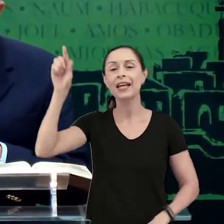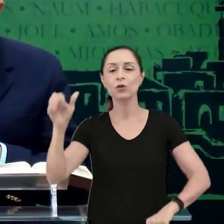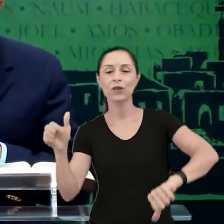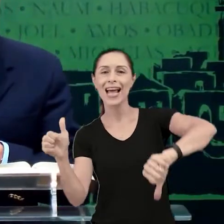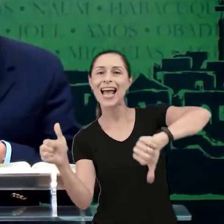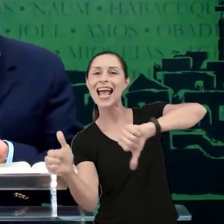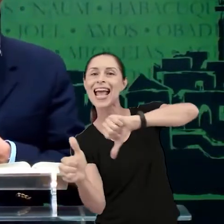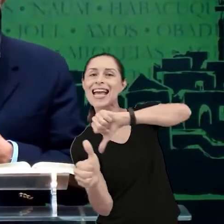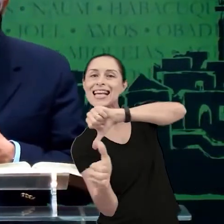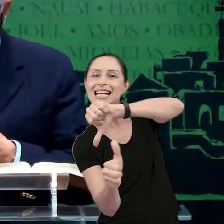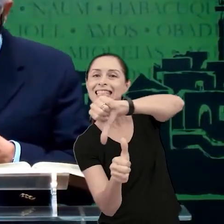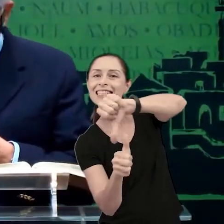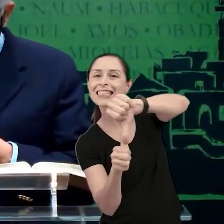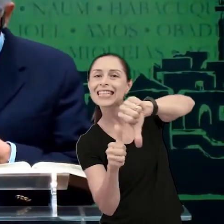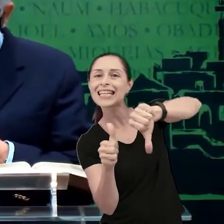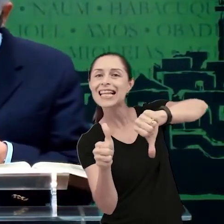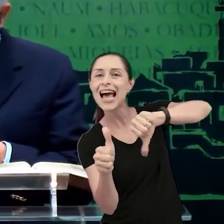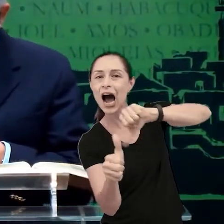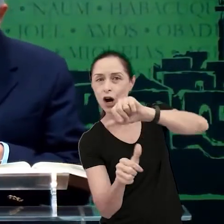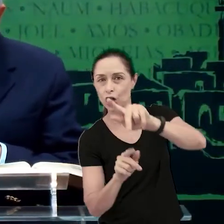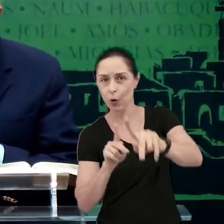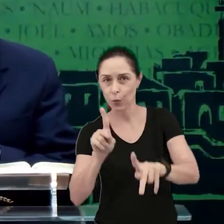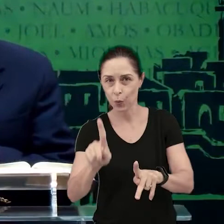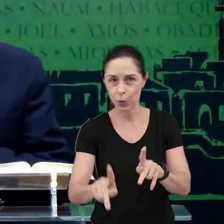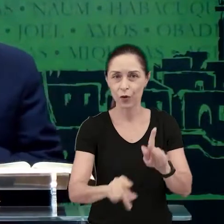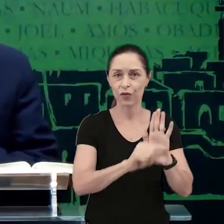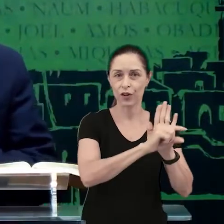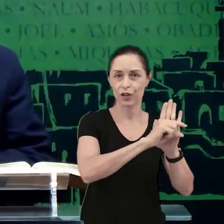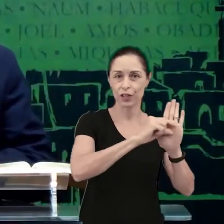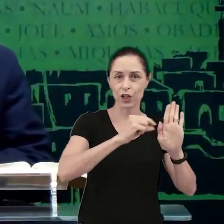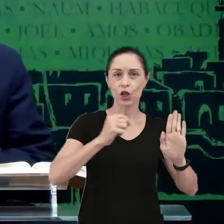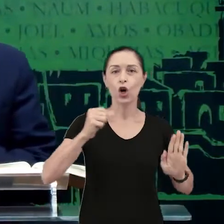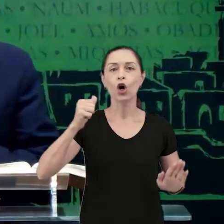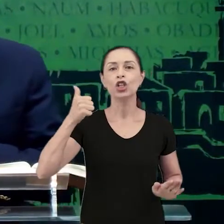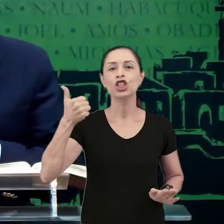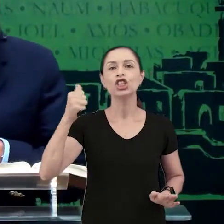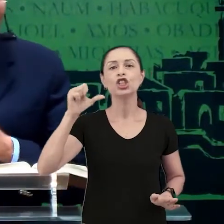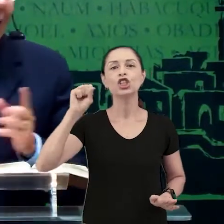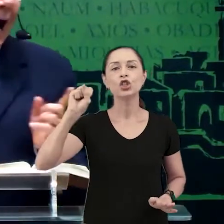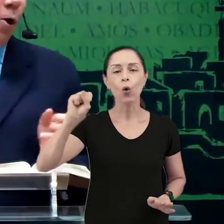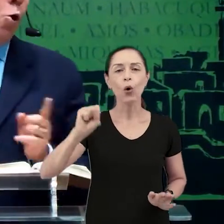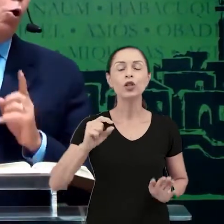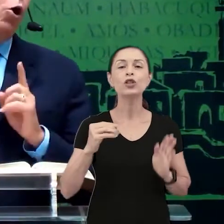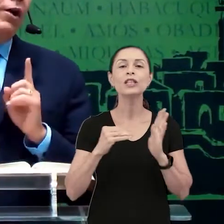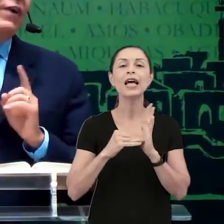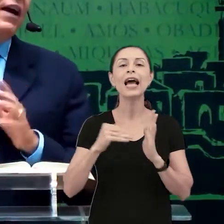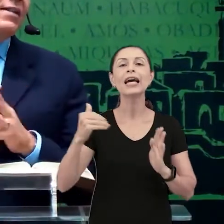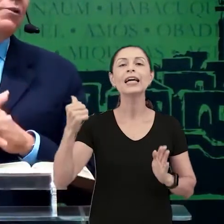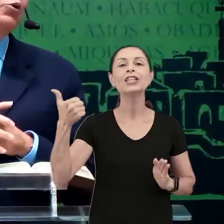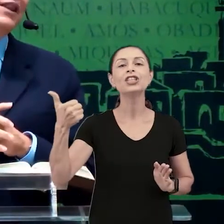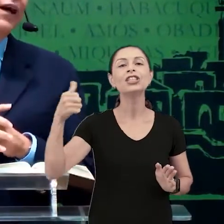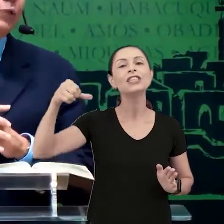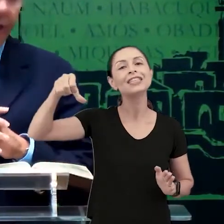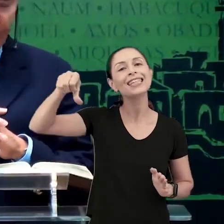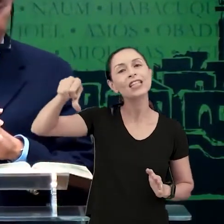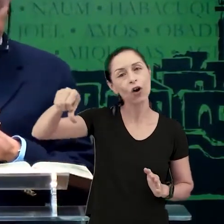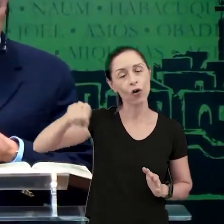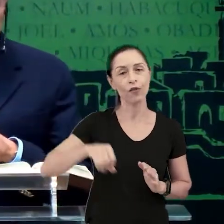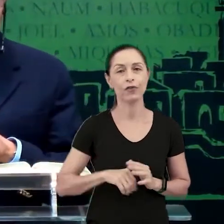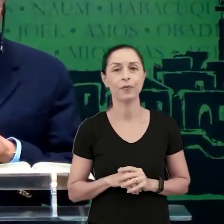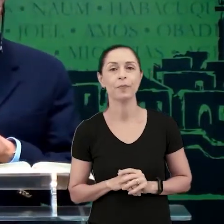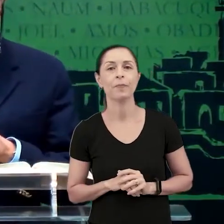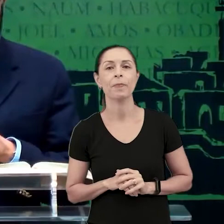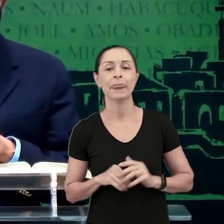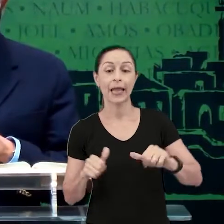19. Então, ele volta da ruína total dos inimigos da igreja para a glorificação do Deus da